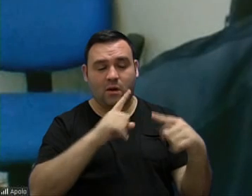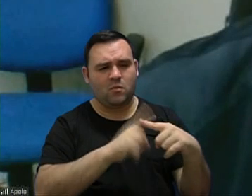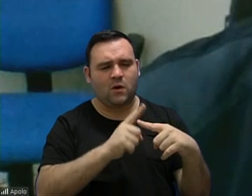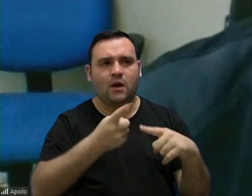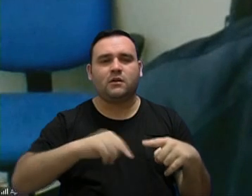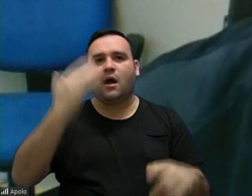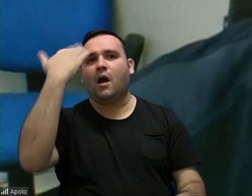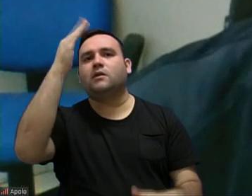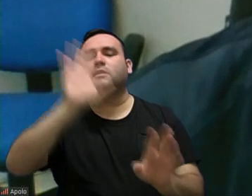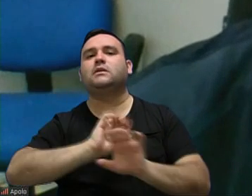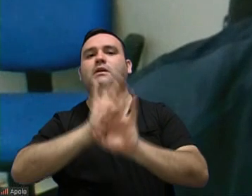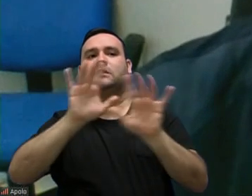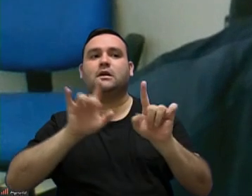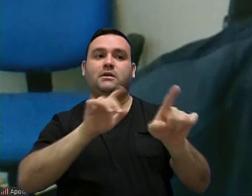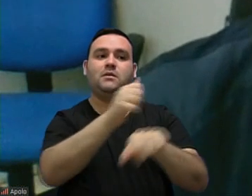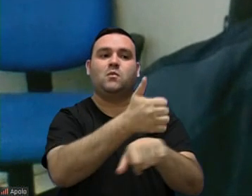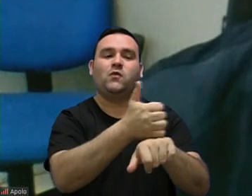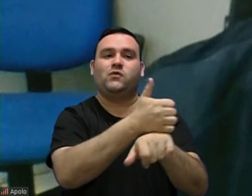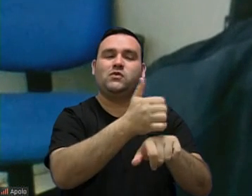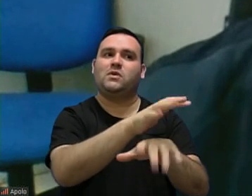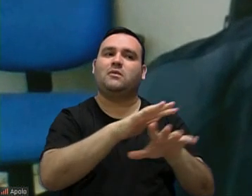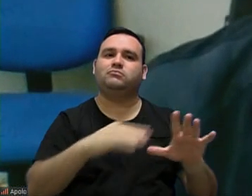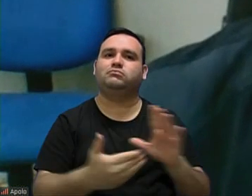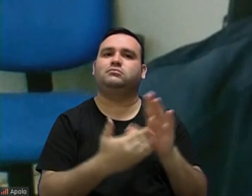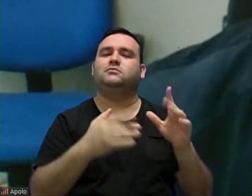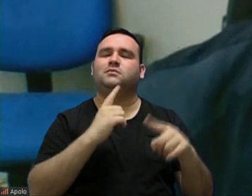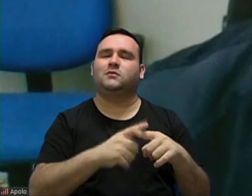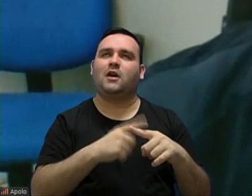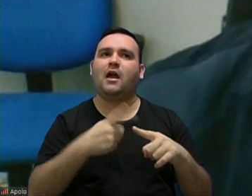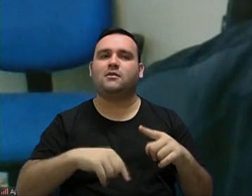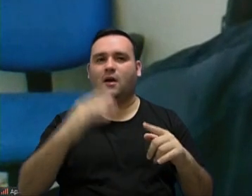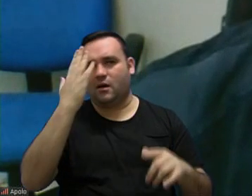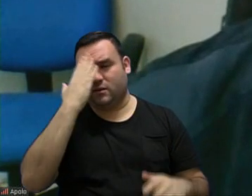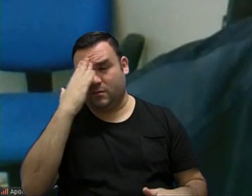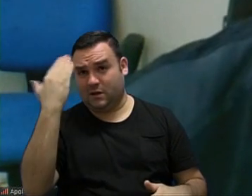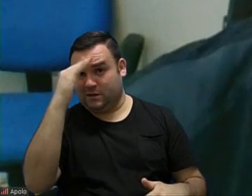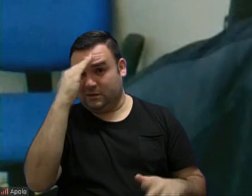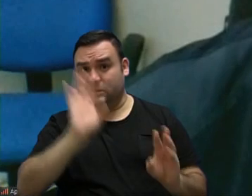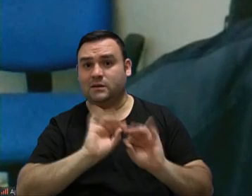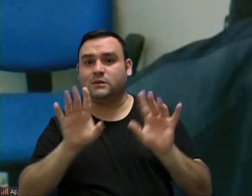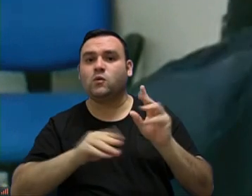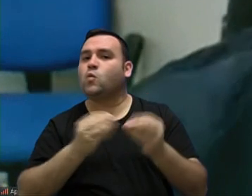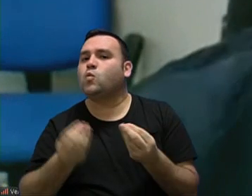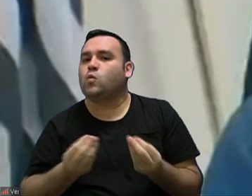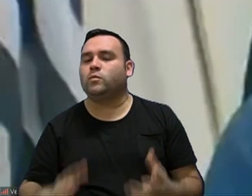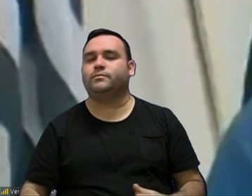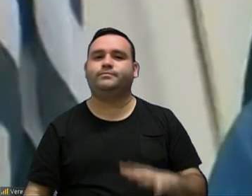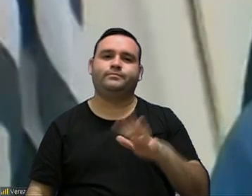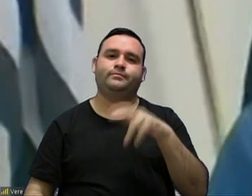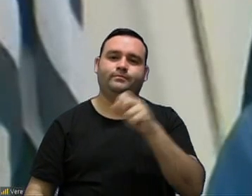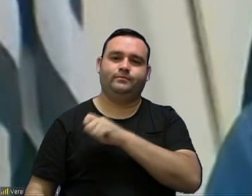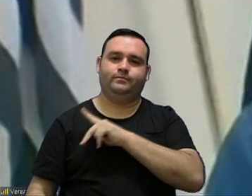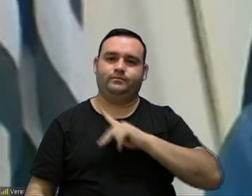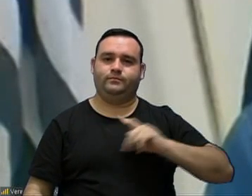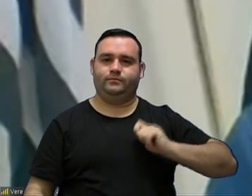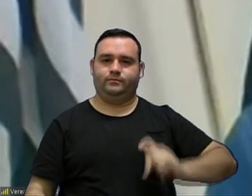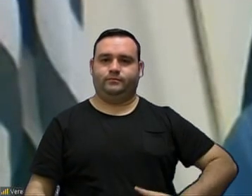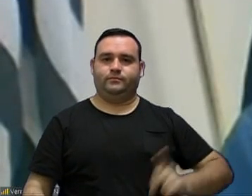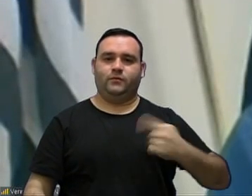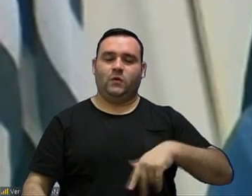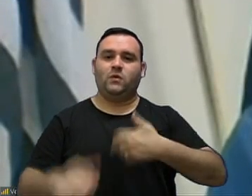possa entender, junto com o profissional, para que nós possamos entender essa situação. Vereador Apolo,